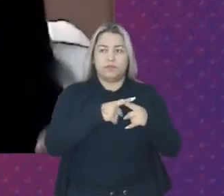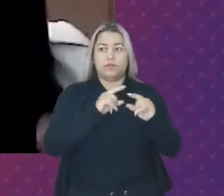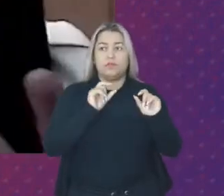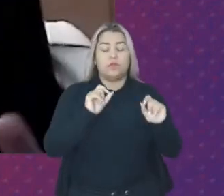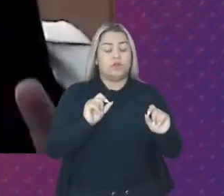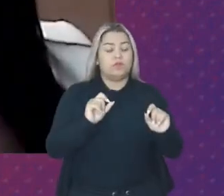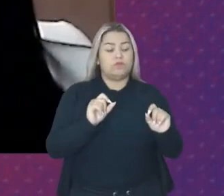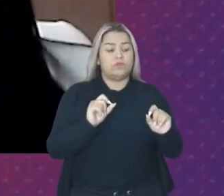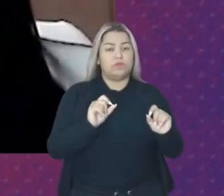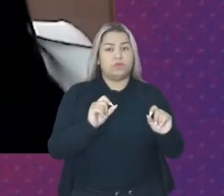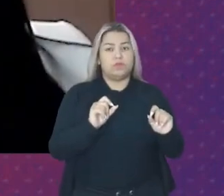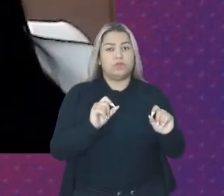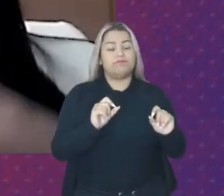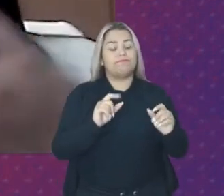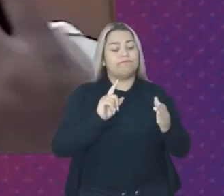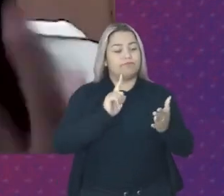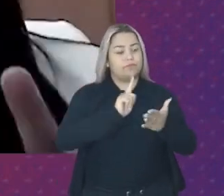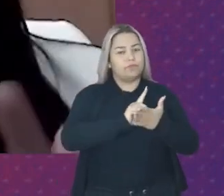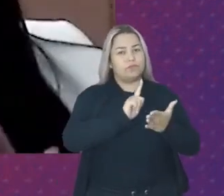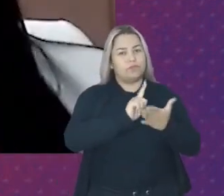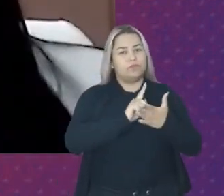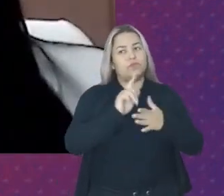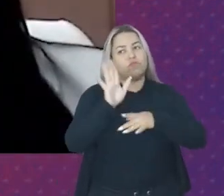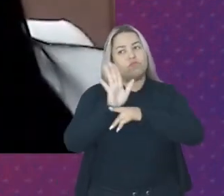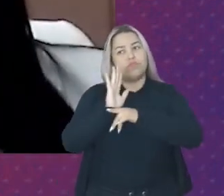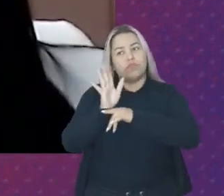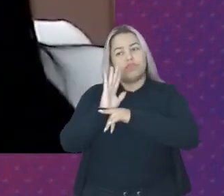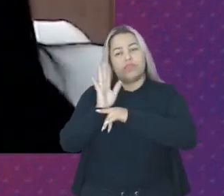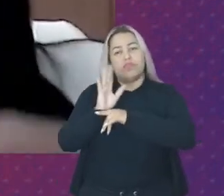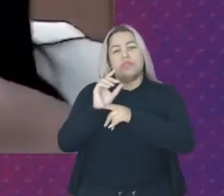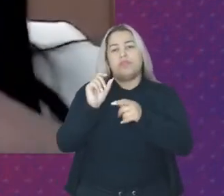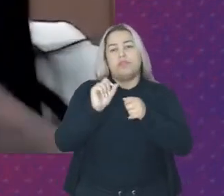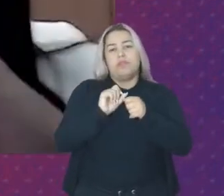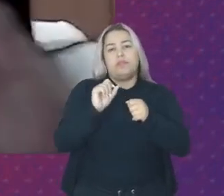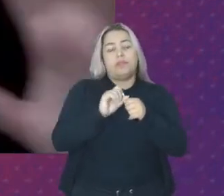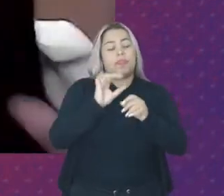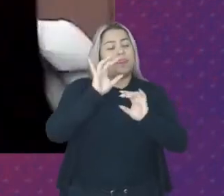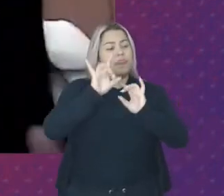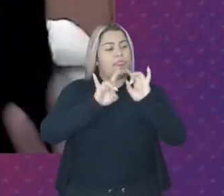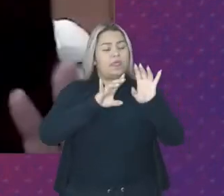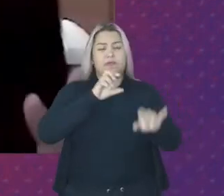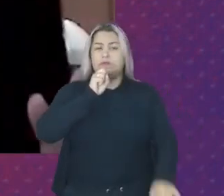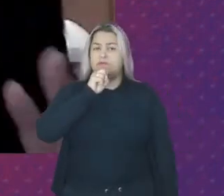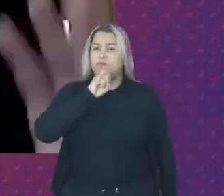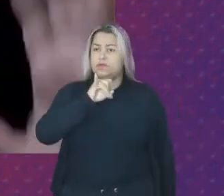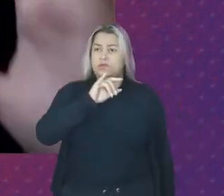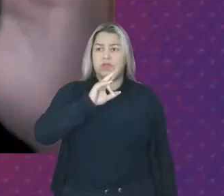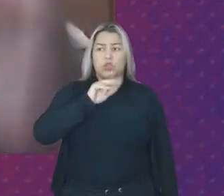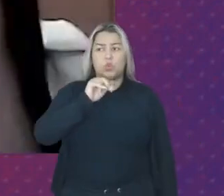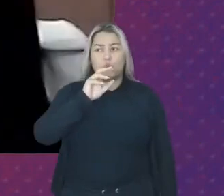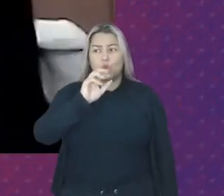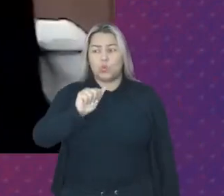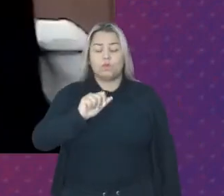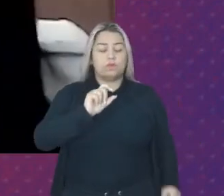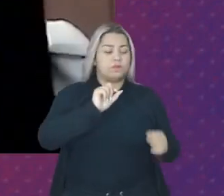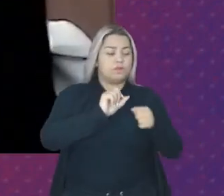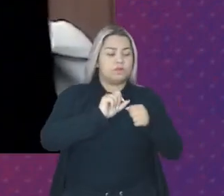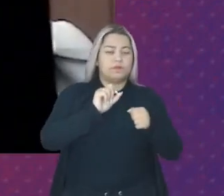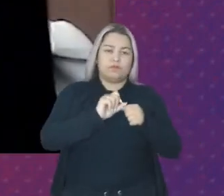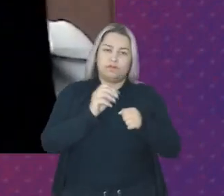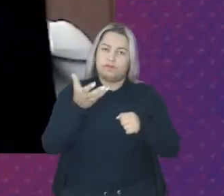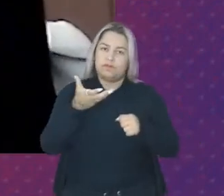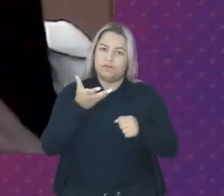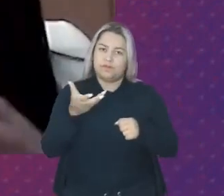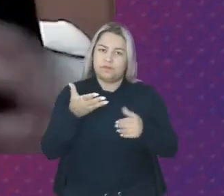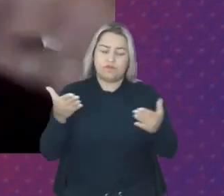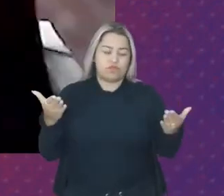Porque esses cards muito bem trabalhados, esses vídeos muito bem trabalhados, especialmente se você nunca produziu conteúdo e quer colocar